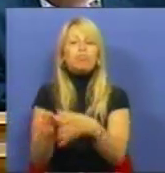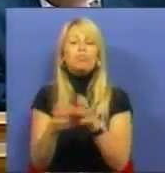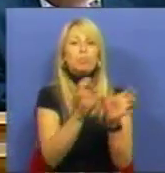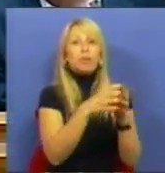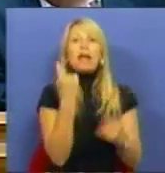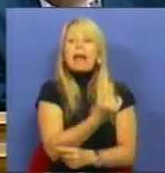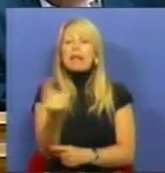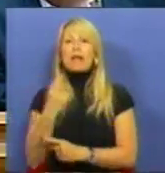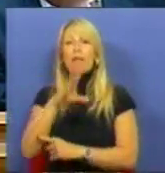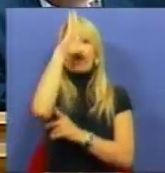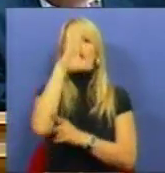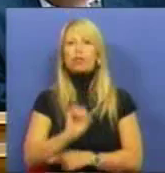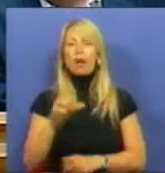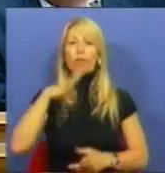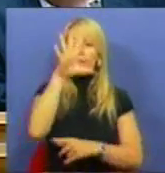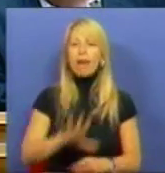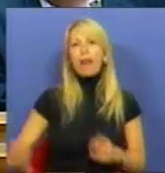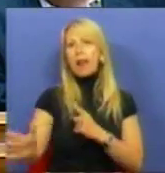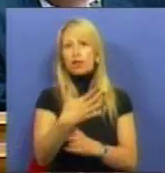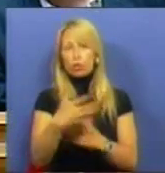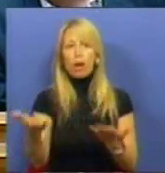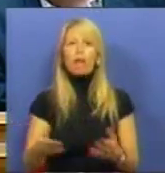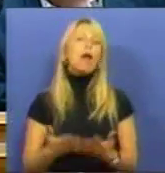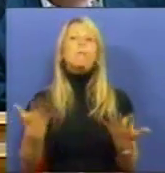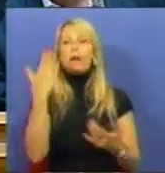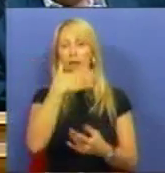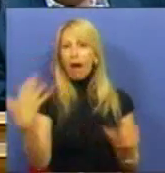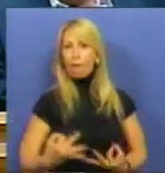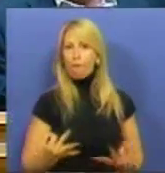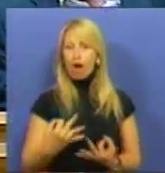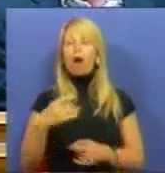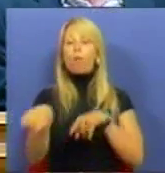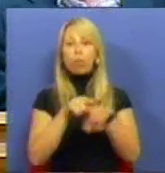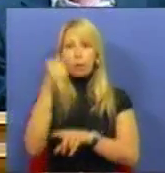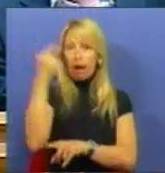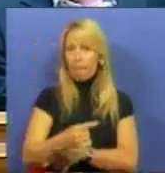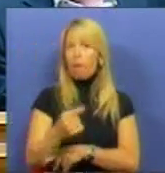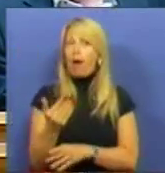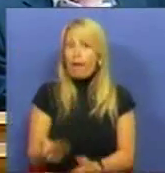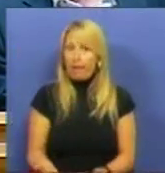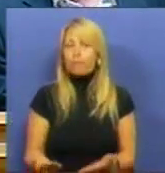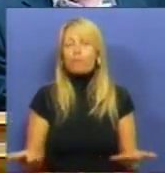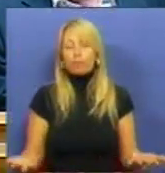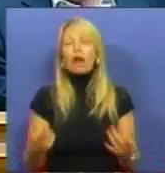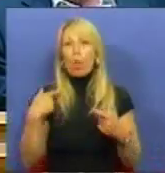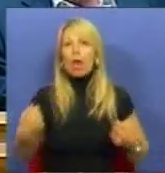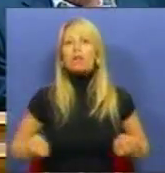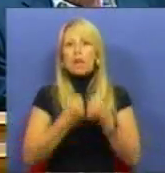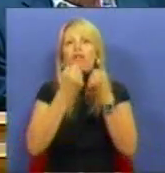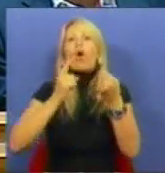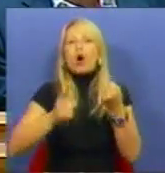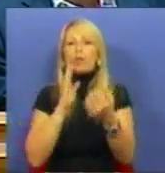nacional. Mas se essa política for efetivamente imposta, então o desafio que se coloca ao